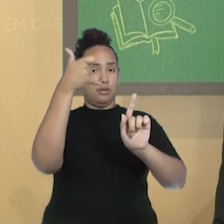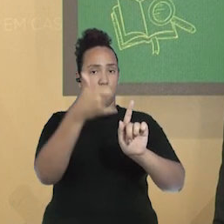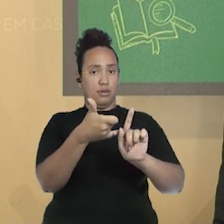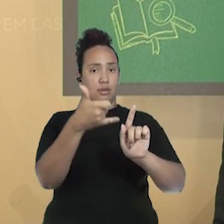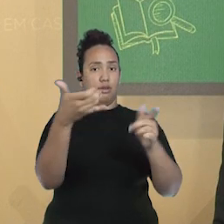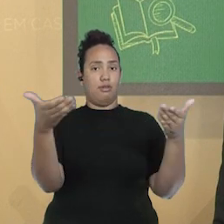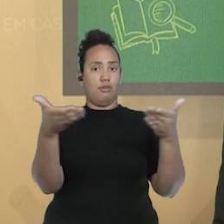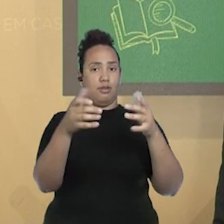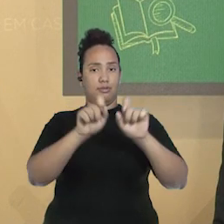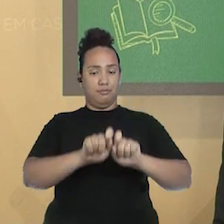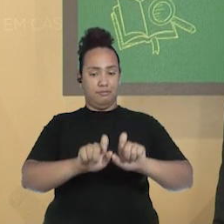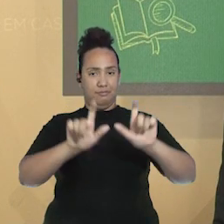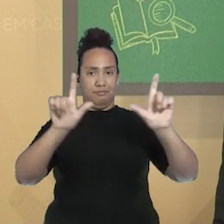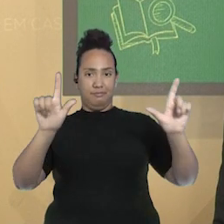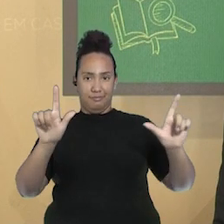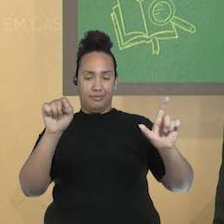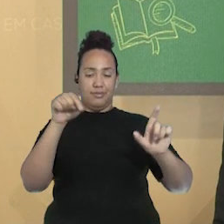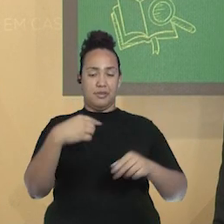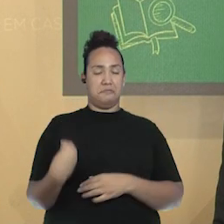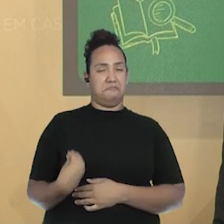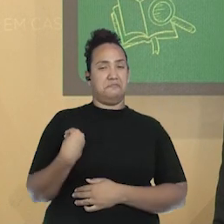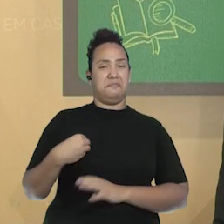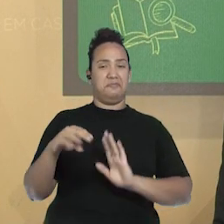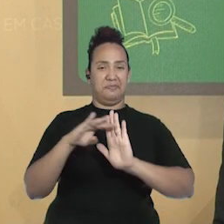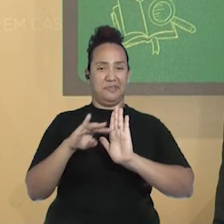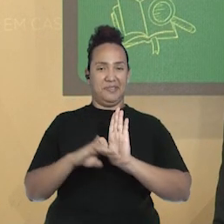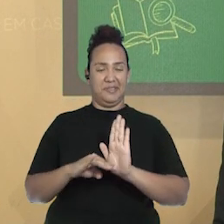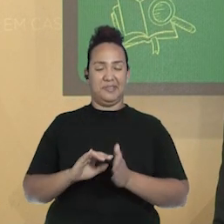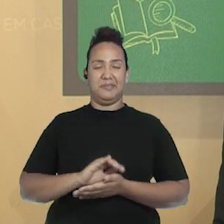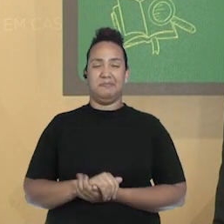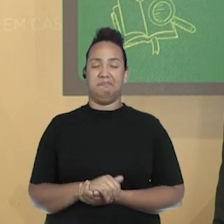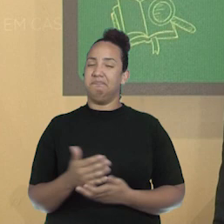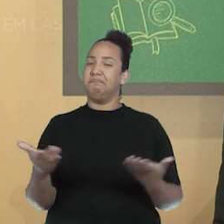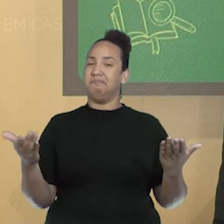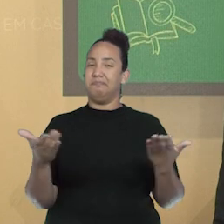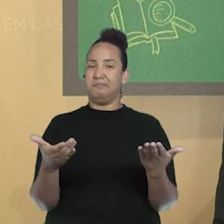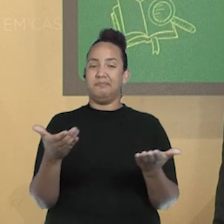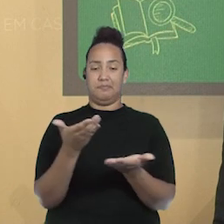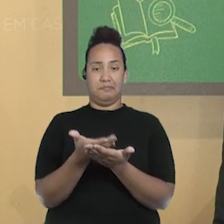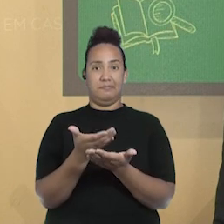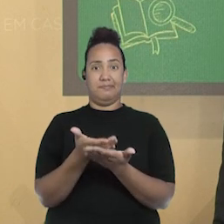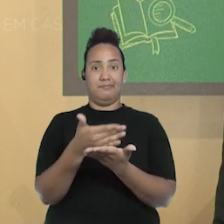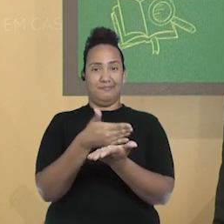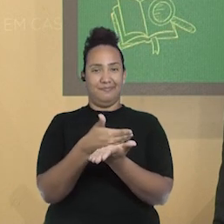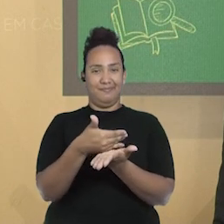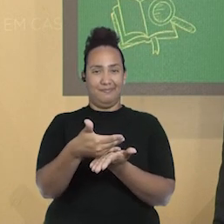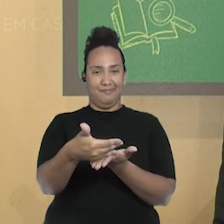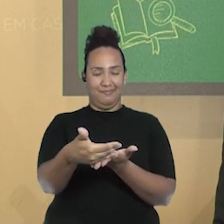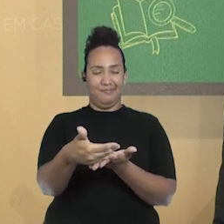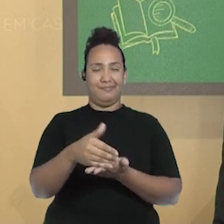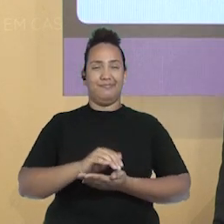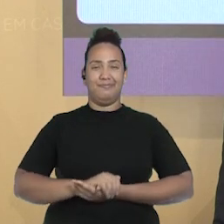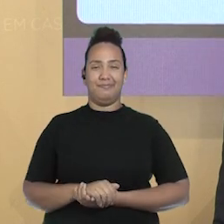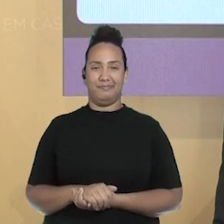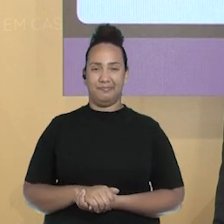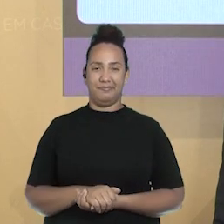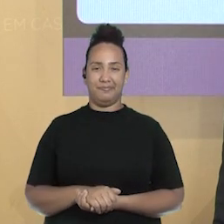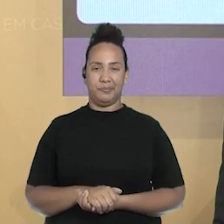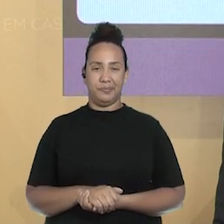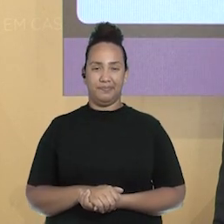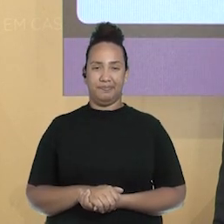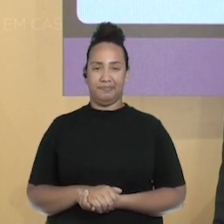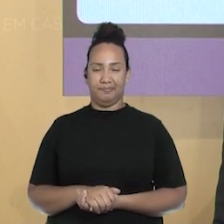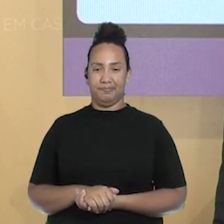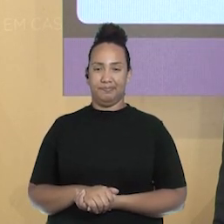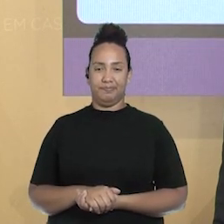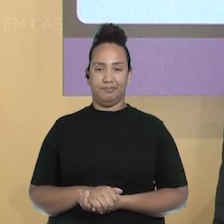seu aparelho para marcar sua frequência na aula de hoje. Agora sim, daremos início aos nossos estudos.